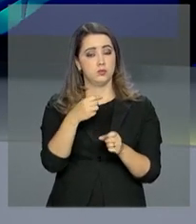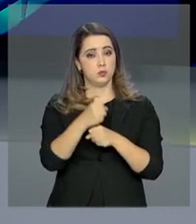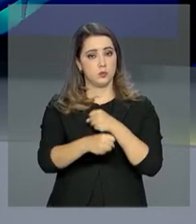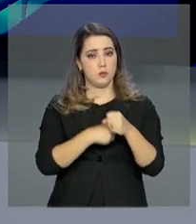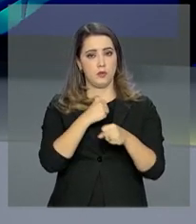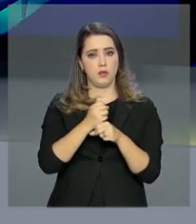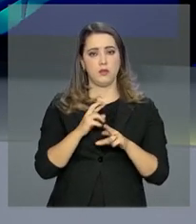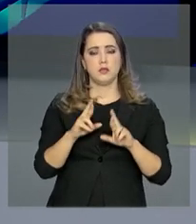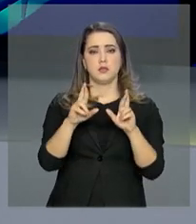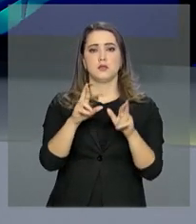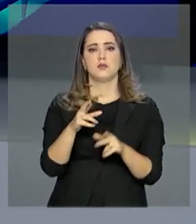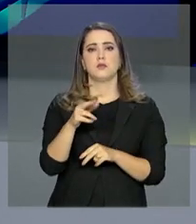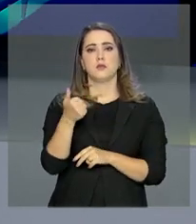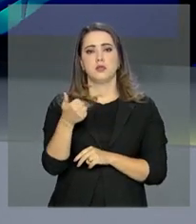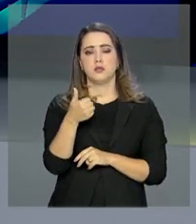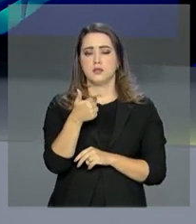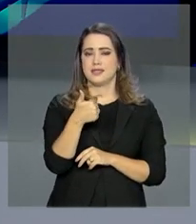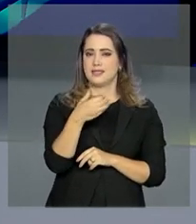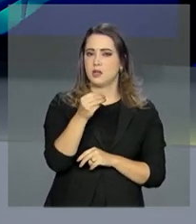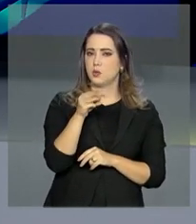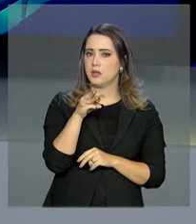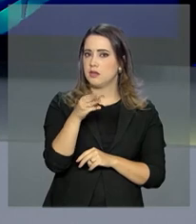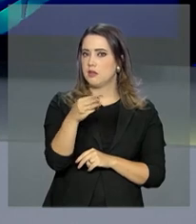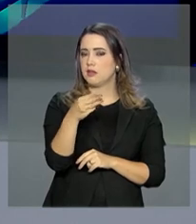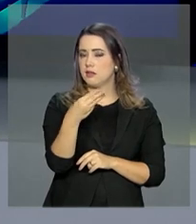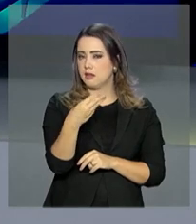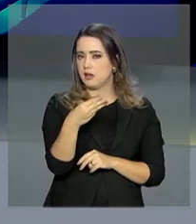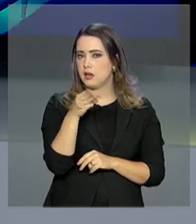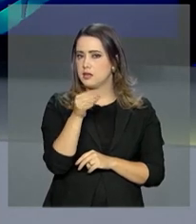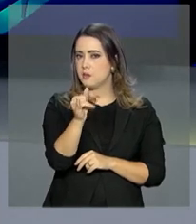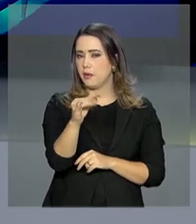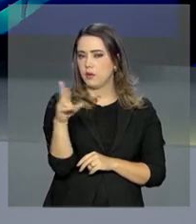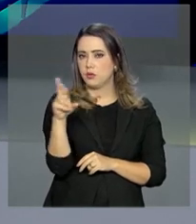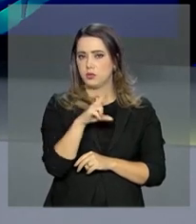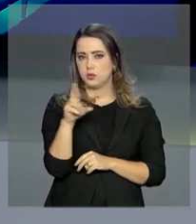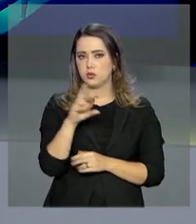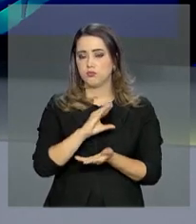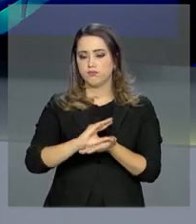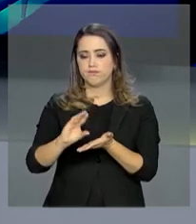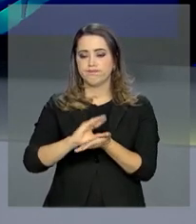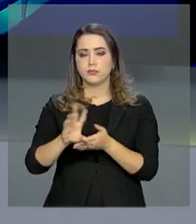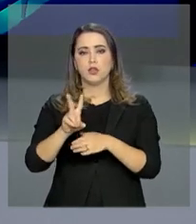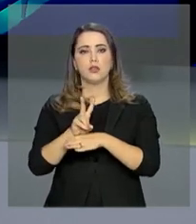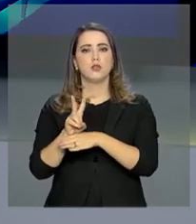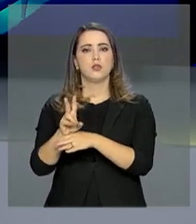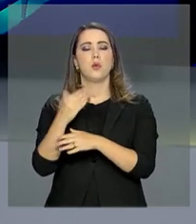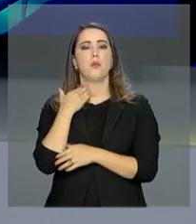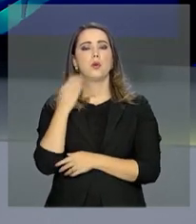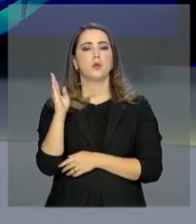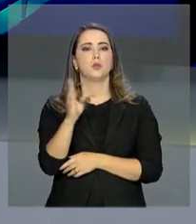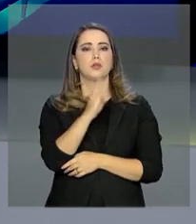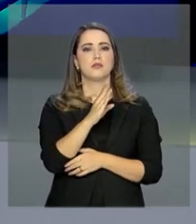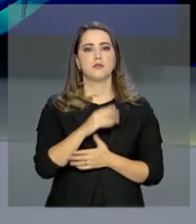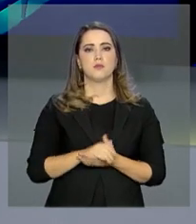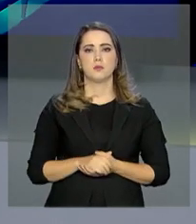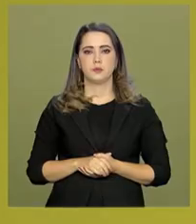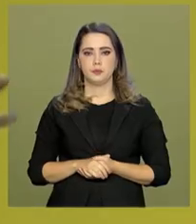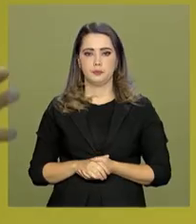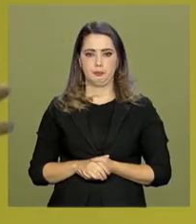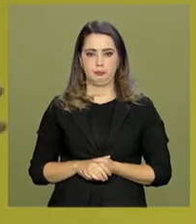103 bilhões de reais por meio de financiamentos do banco do brasil o anúncio foi feito aqui em brasília